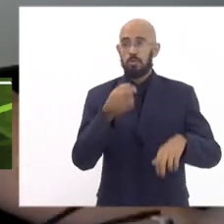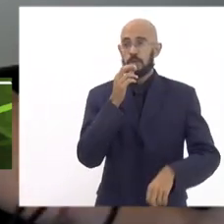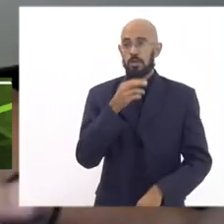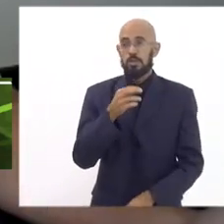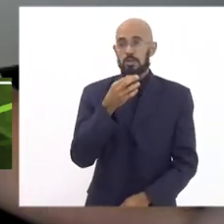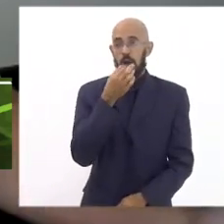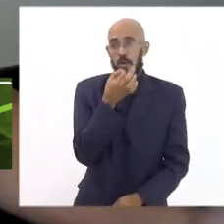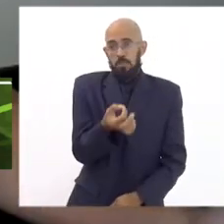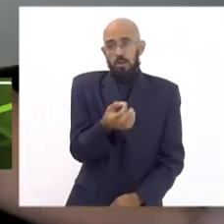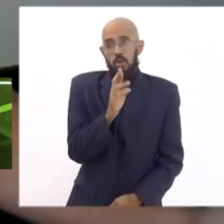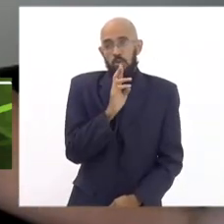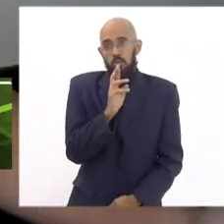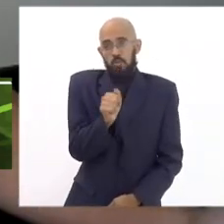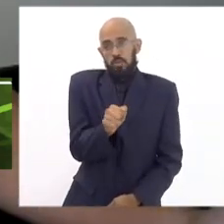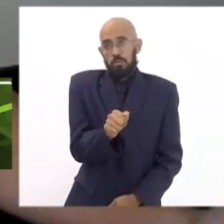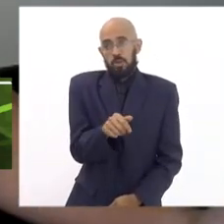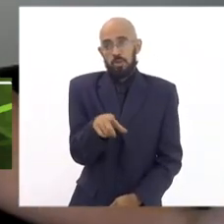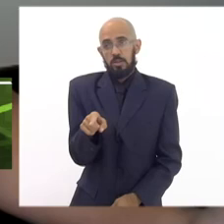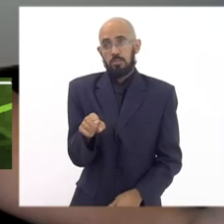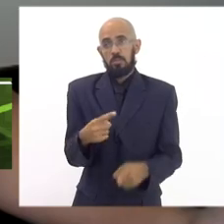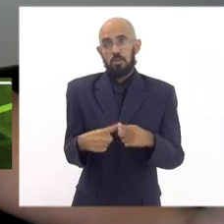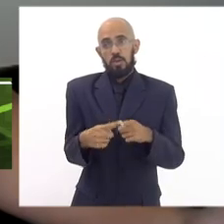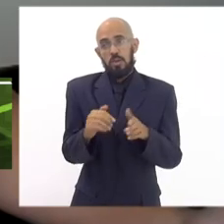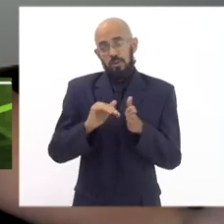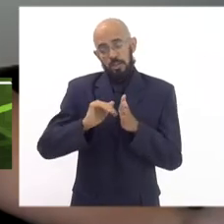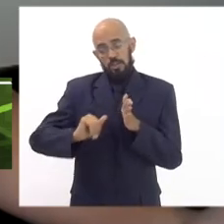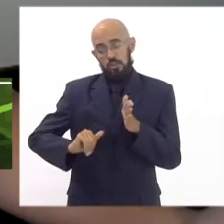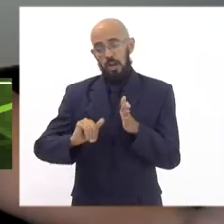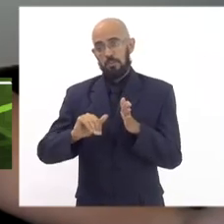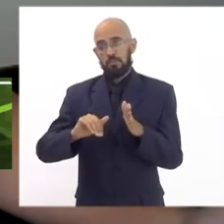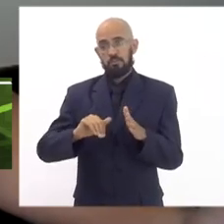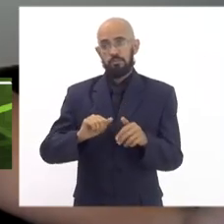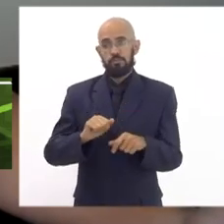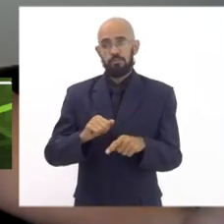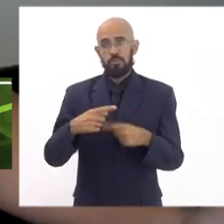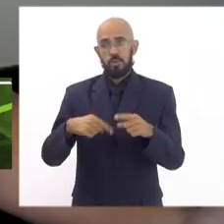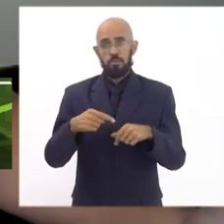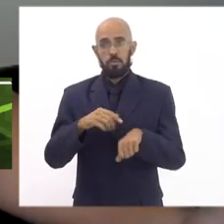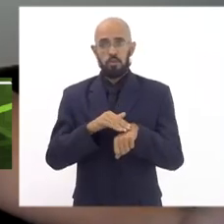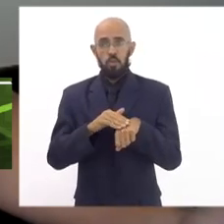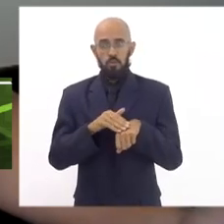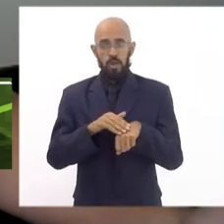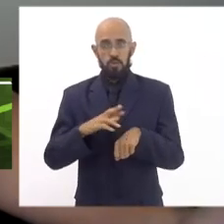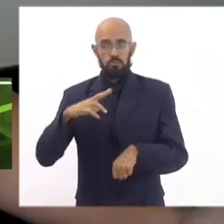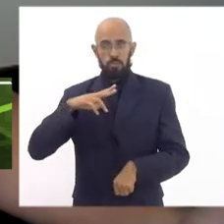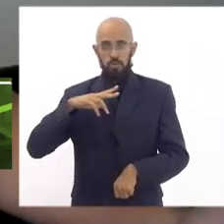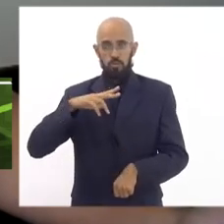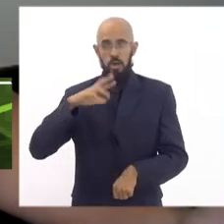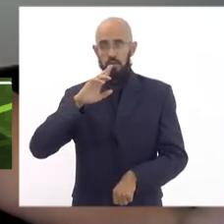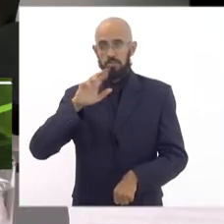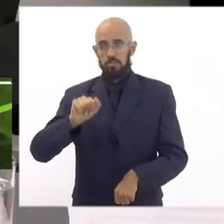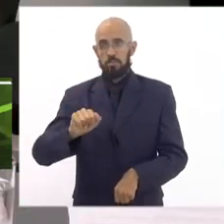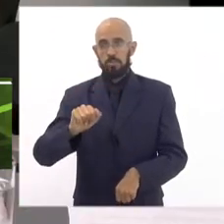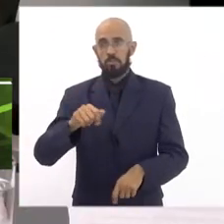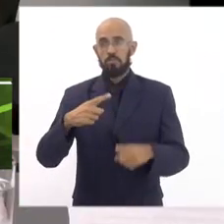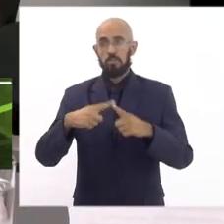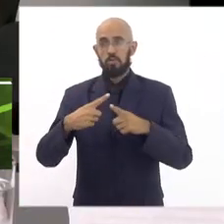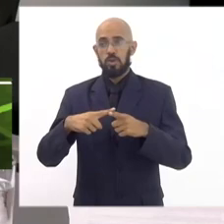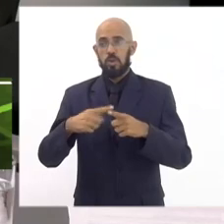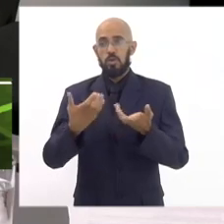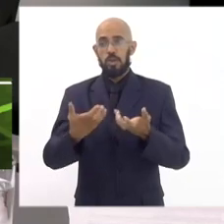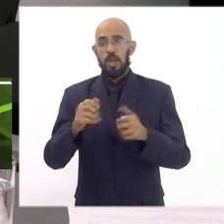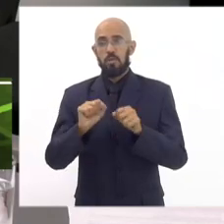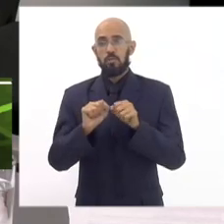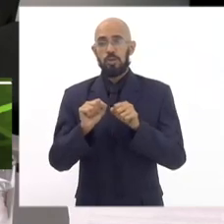relator, mas não vou fazê-lo agora, porque ele vai sair de pauta, que eu queria, depois eu vou conversar com o Rodrigo à parte. Combinado. Relator, eu quero fazer